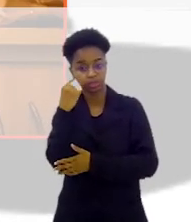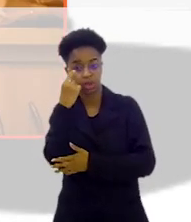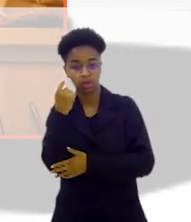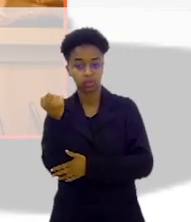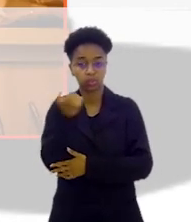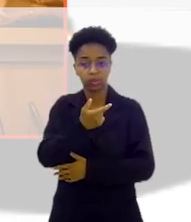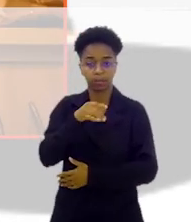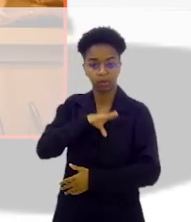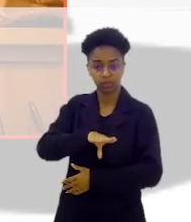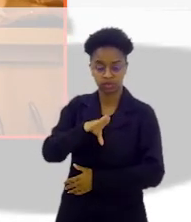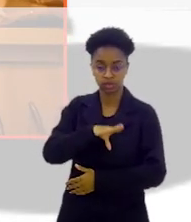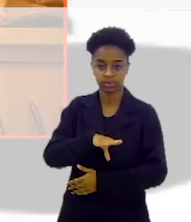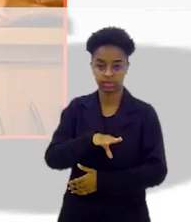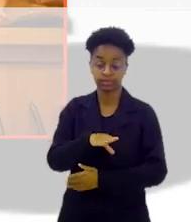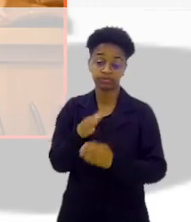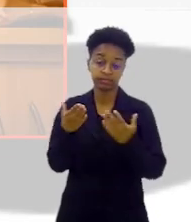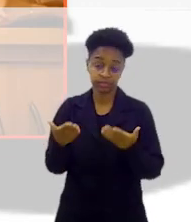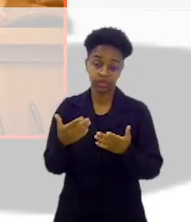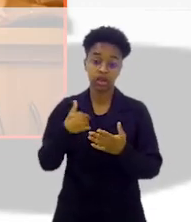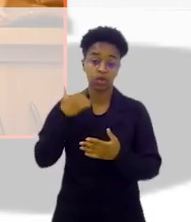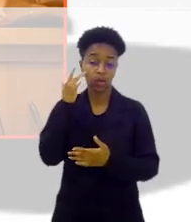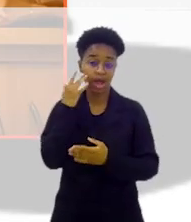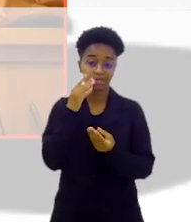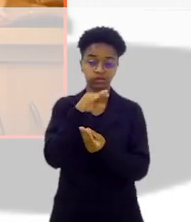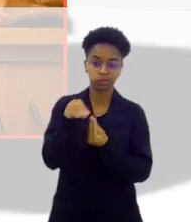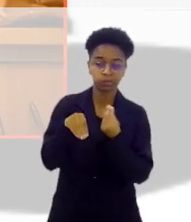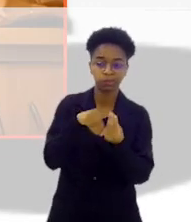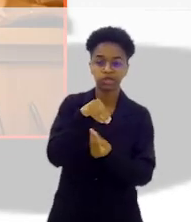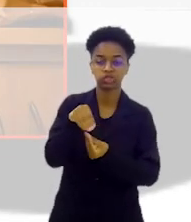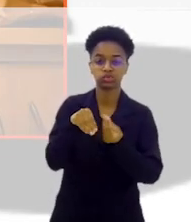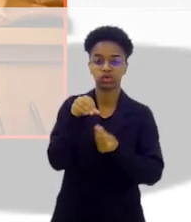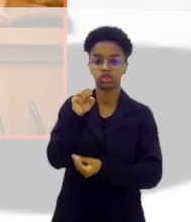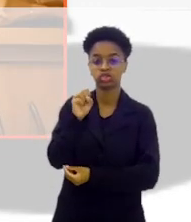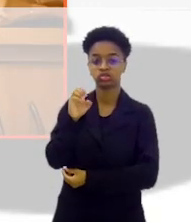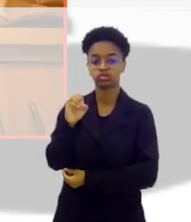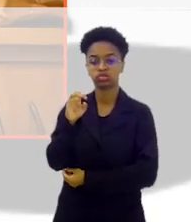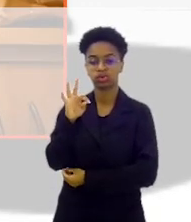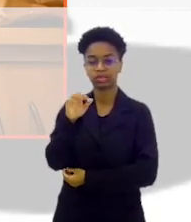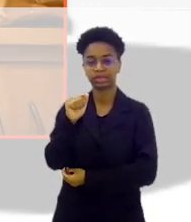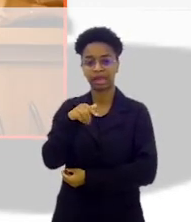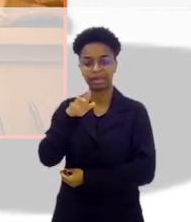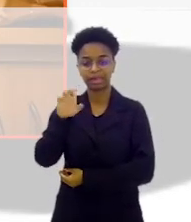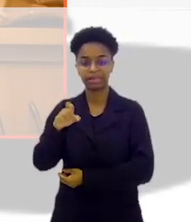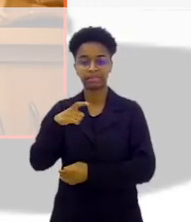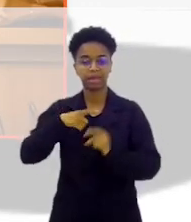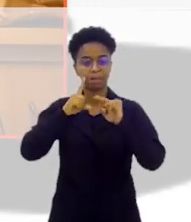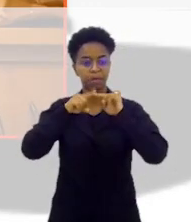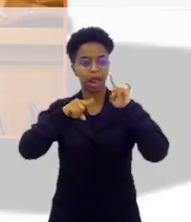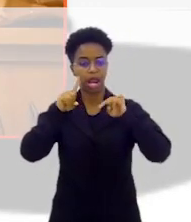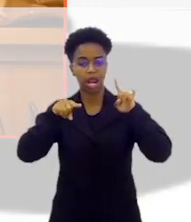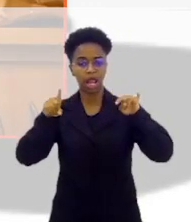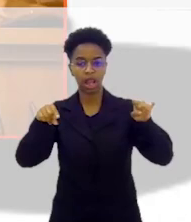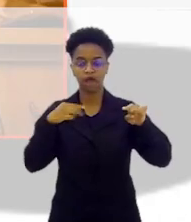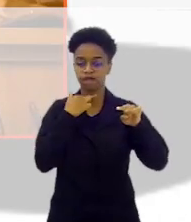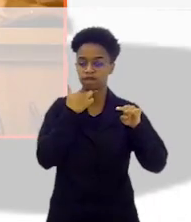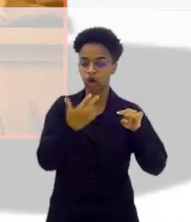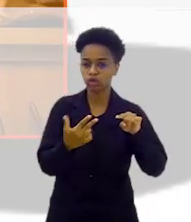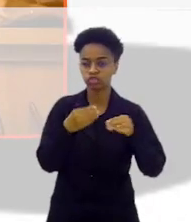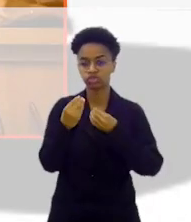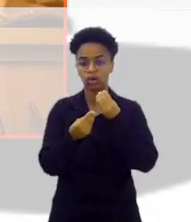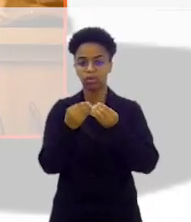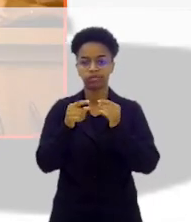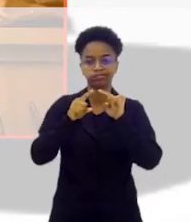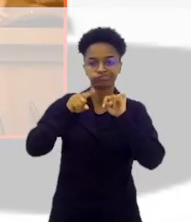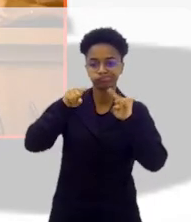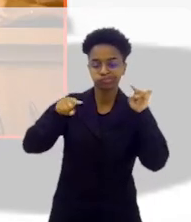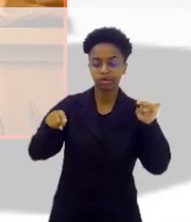entendimento do espanhol para o português. Eu acho que essa miscelânea de sotaques, de altos e baixos do relevo da voz,